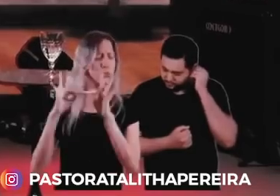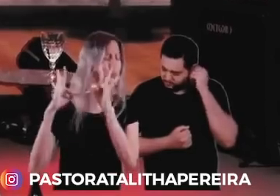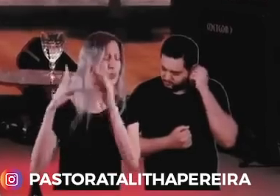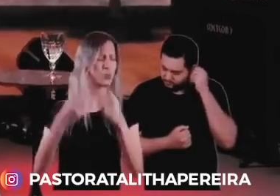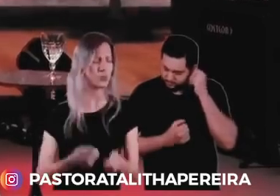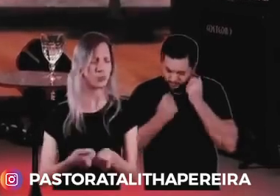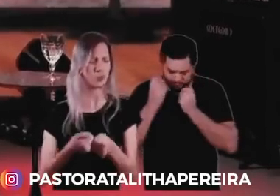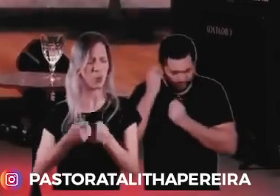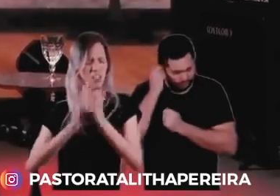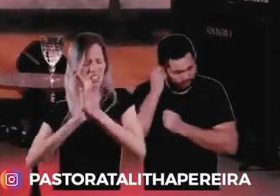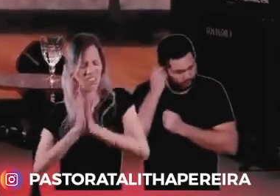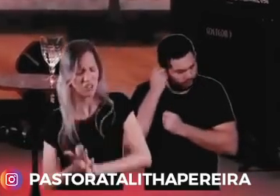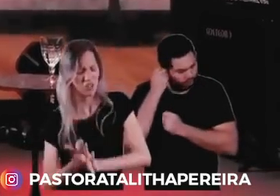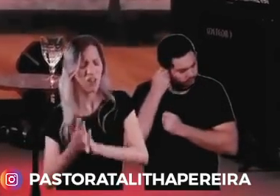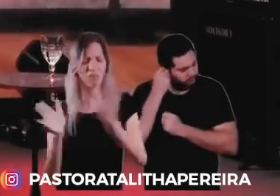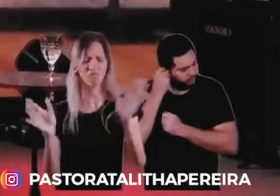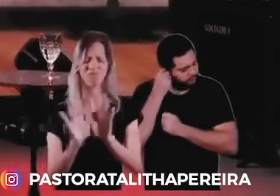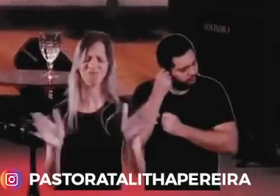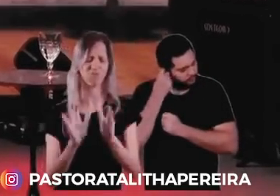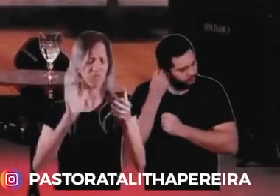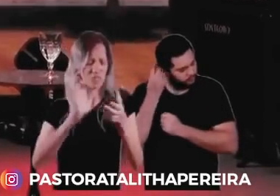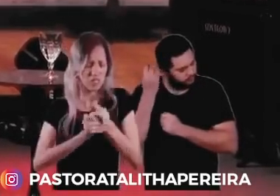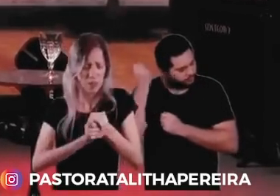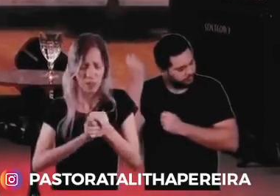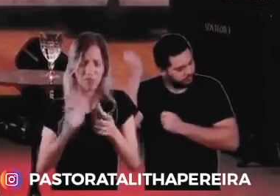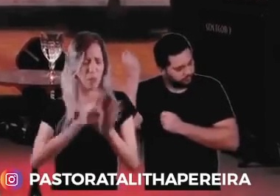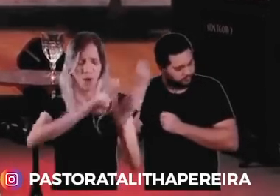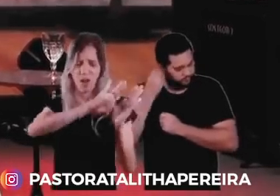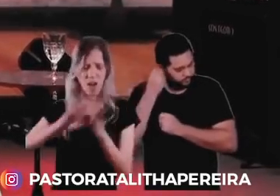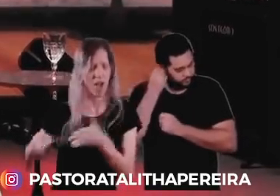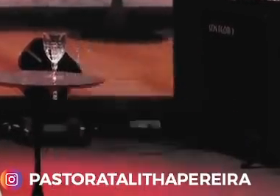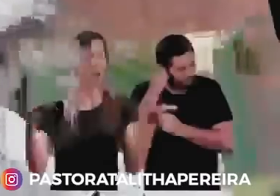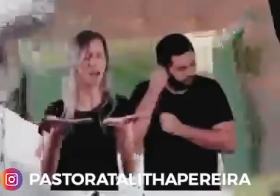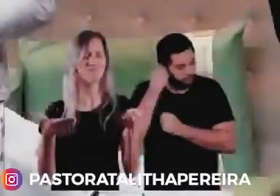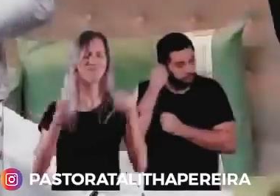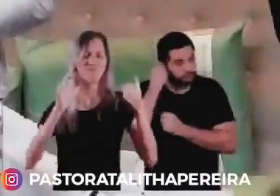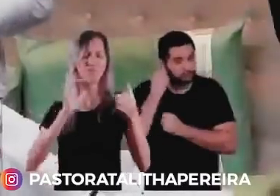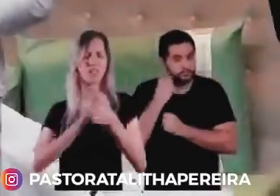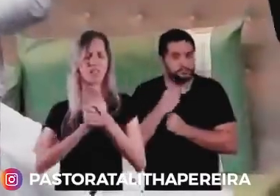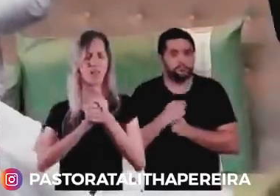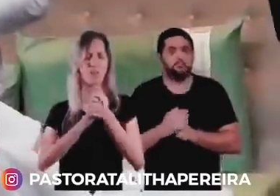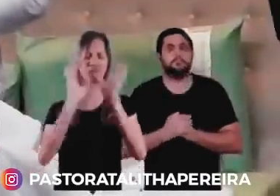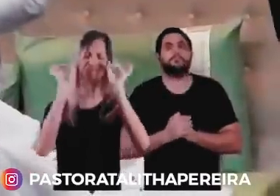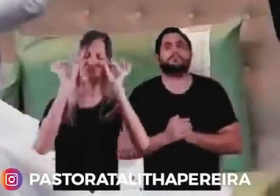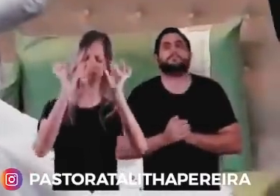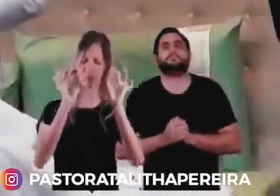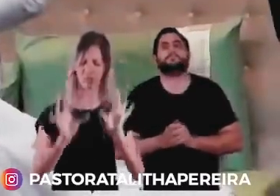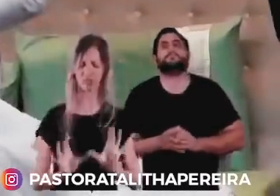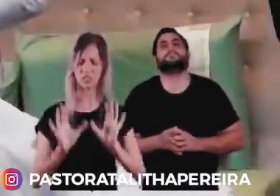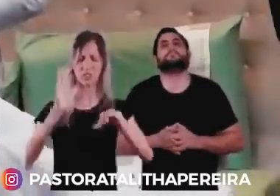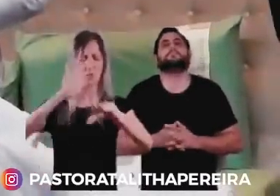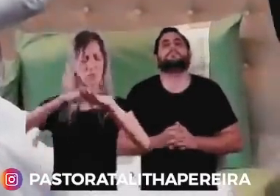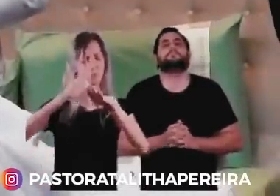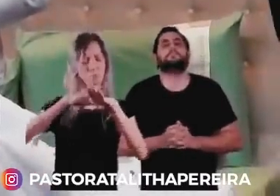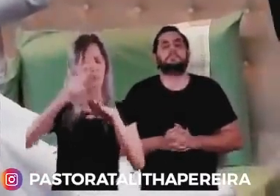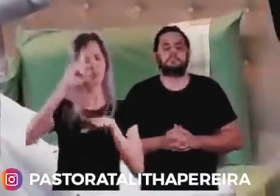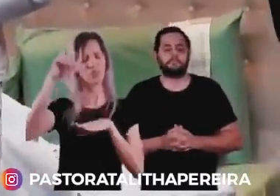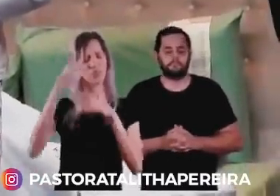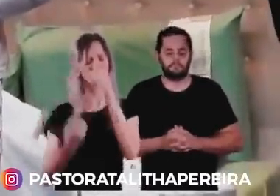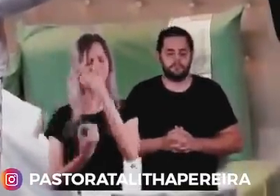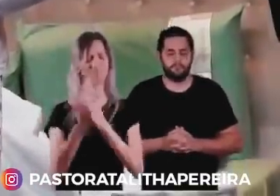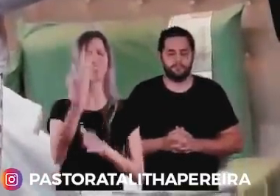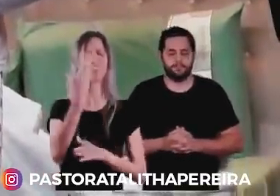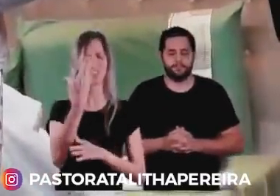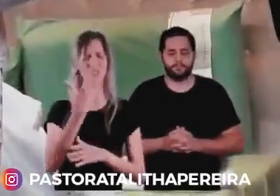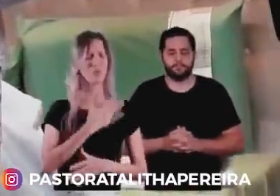preparada para destruir o casamento. Casamento é uma instituição divina, casamento foi criado pelas tuas mãos. É o